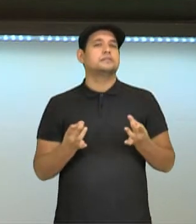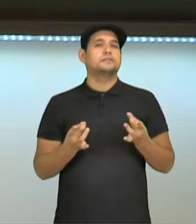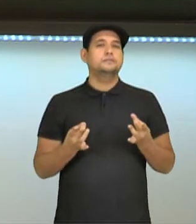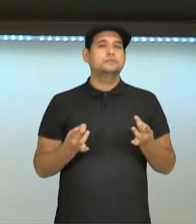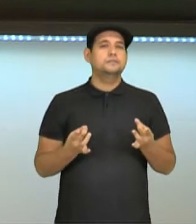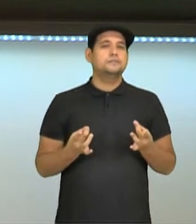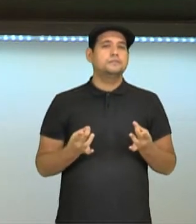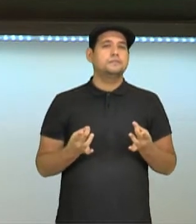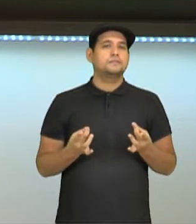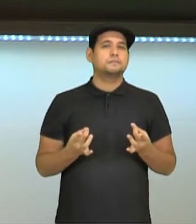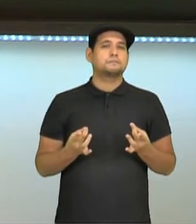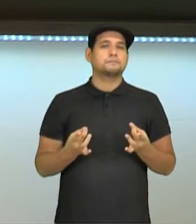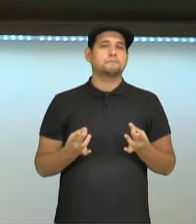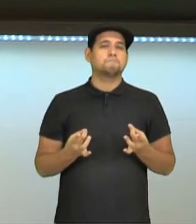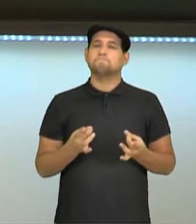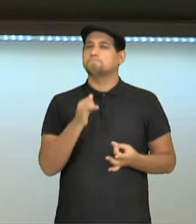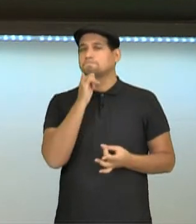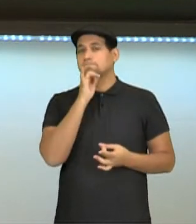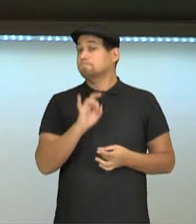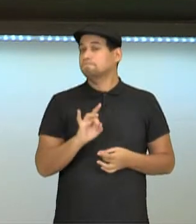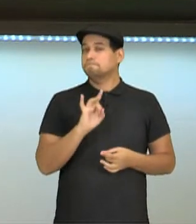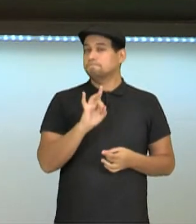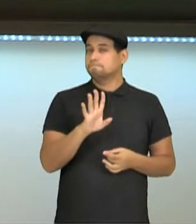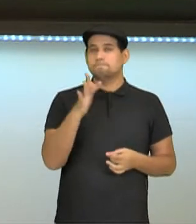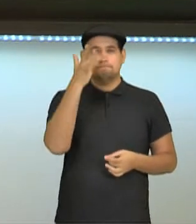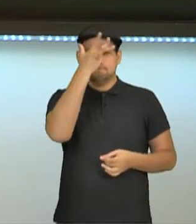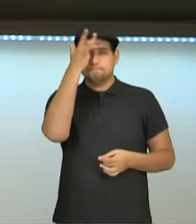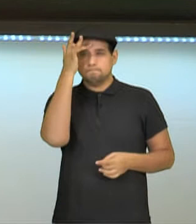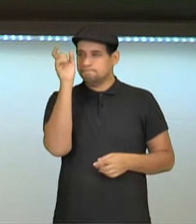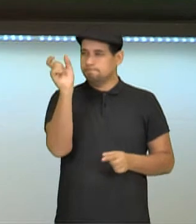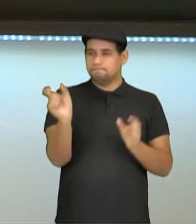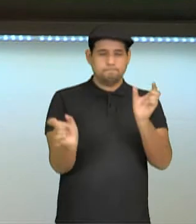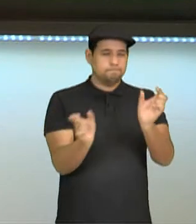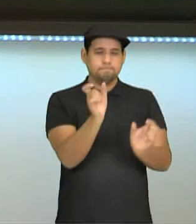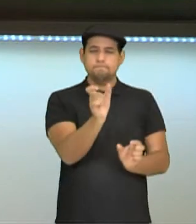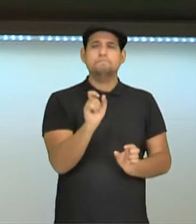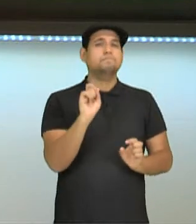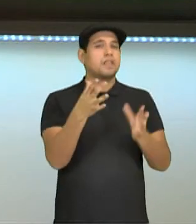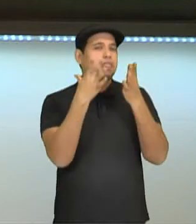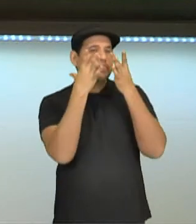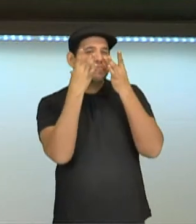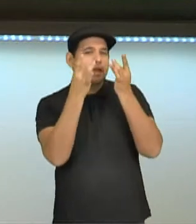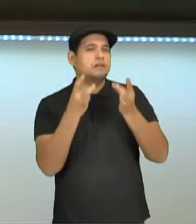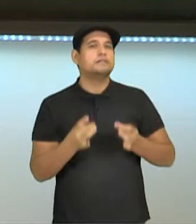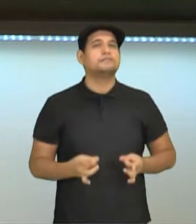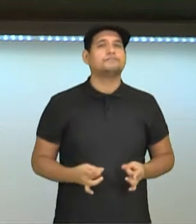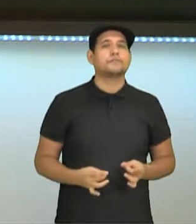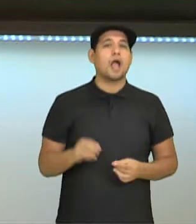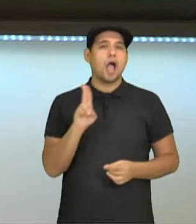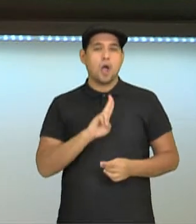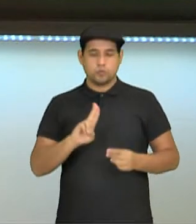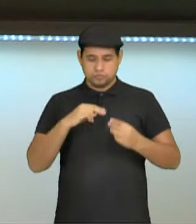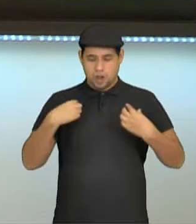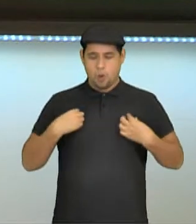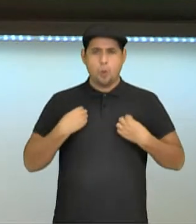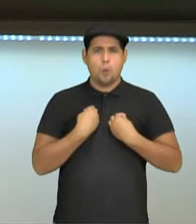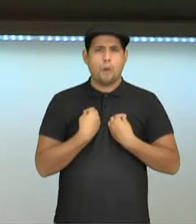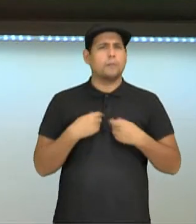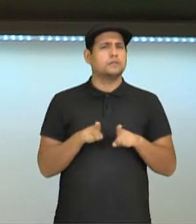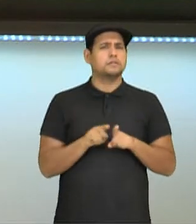atenção apenas nos atores? O que mais chama atenção? O figurino, né?